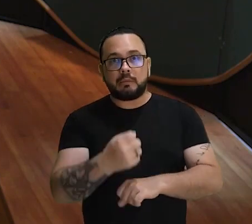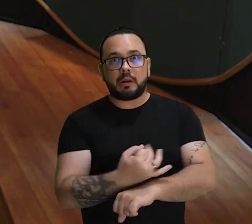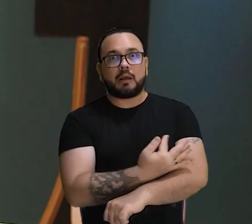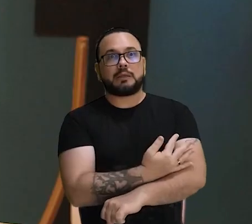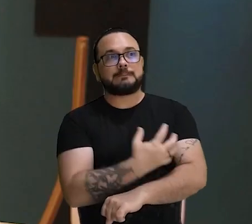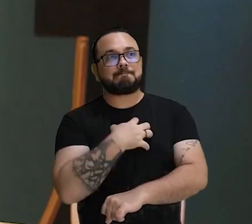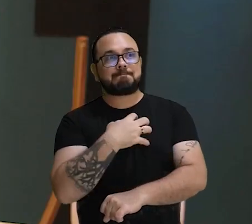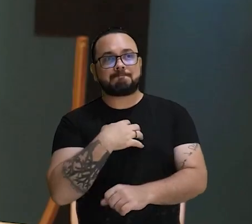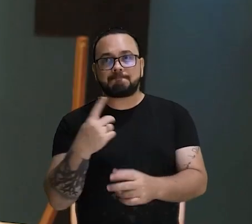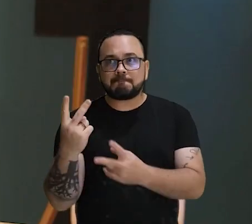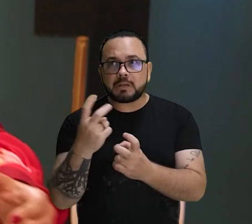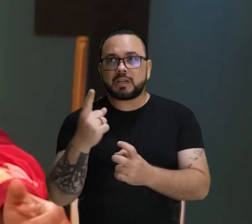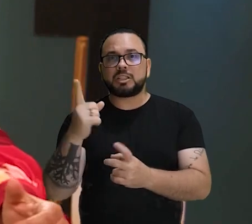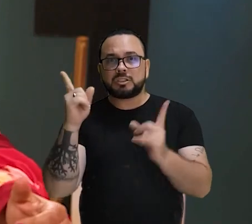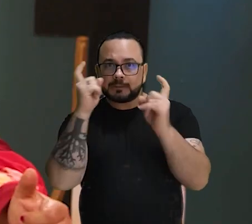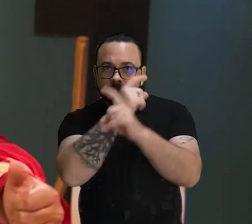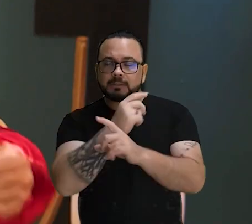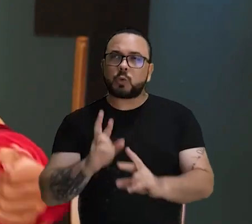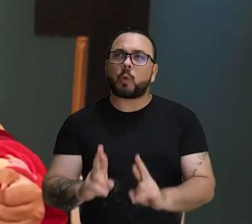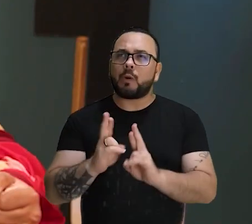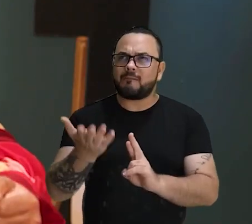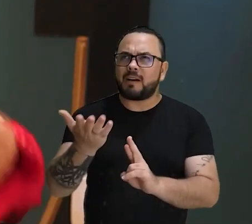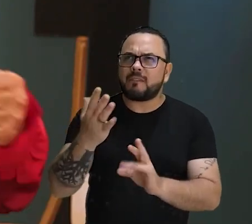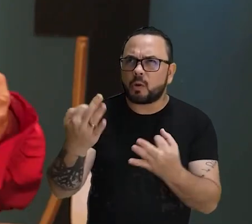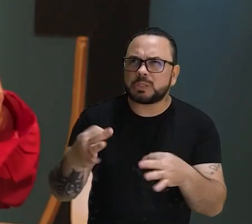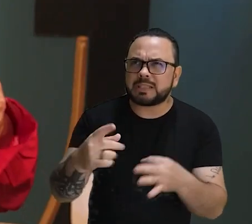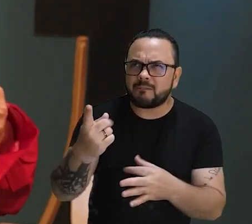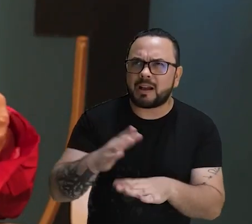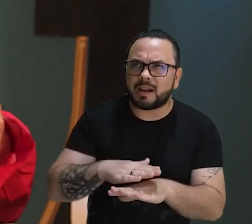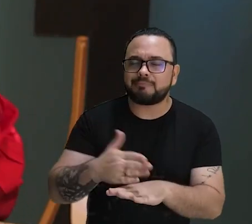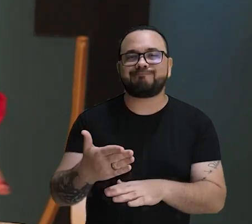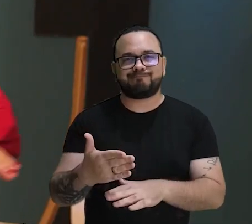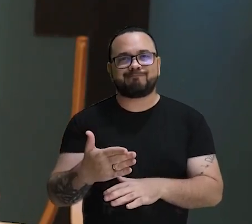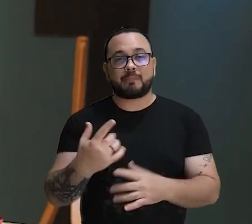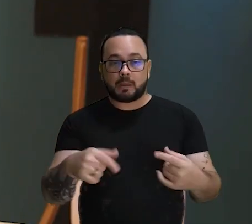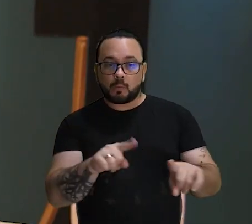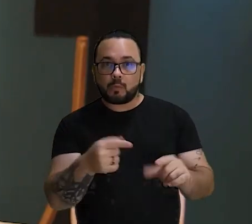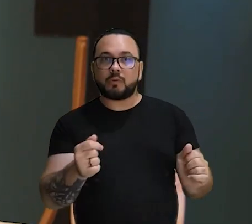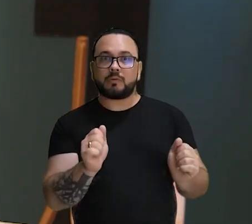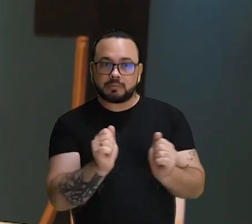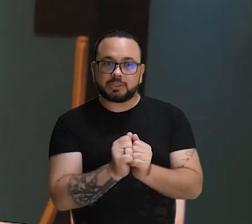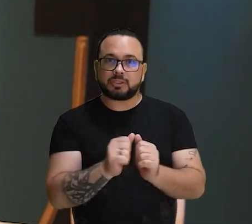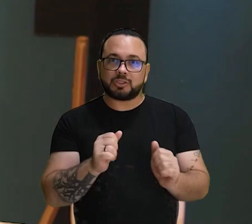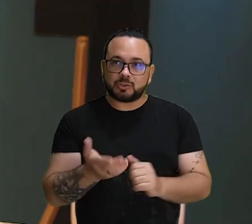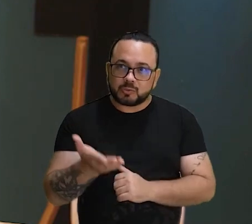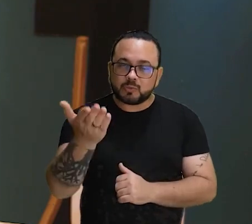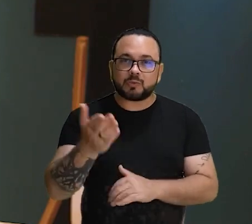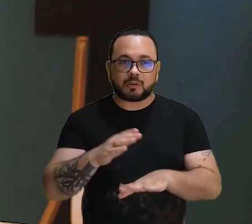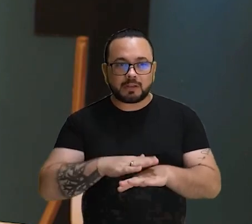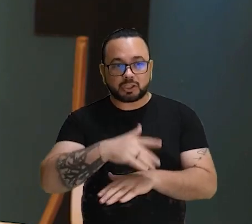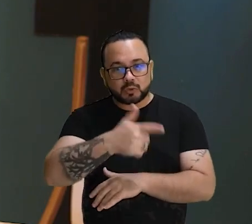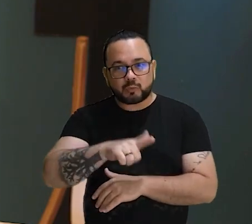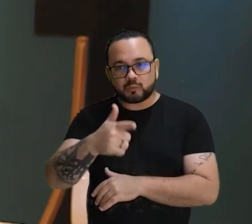público. Porque uhum. O público sente a dificuldade, pega na mão do artista e torce lá junto para acertar o salto. Então a música tem que ir lá e repetir a parte